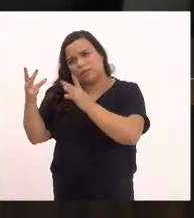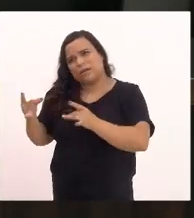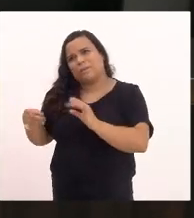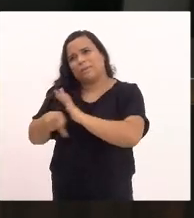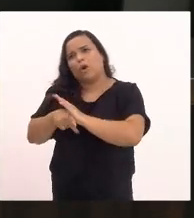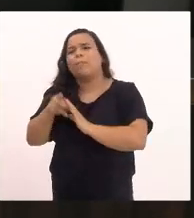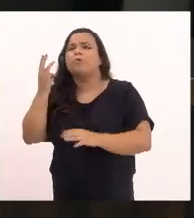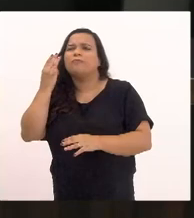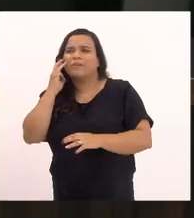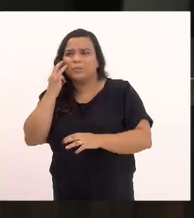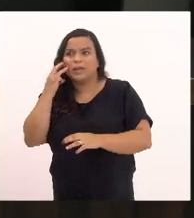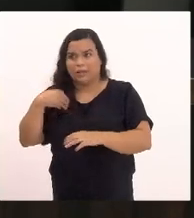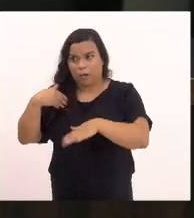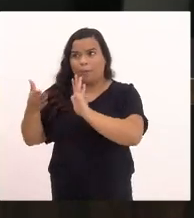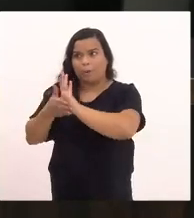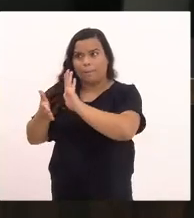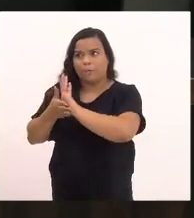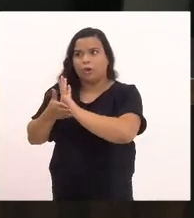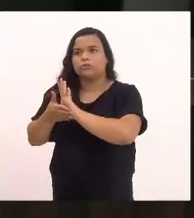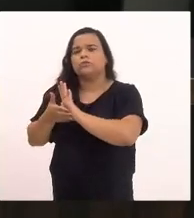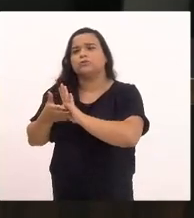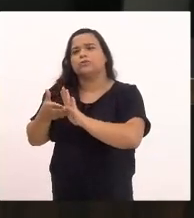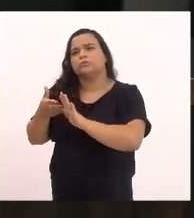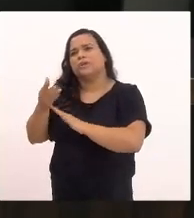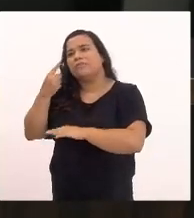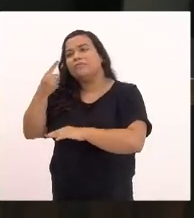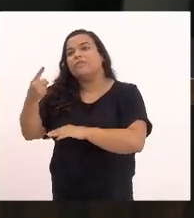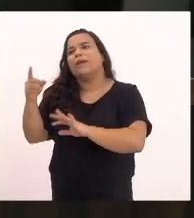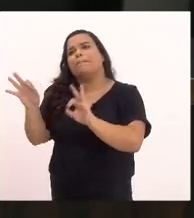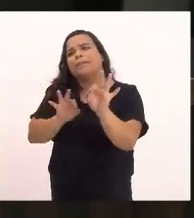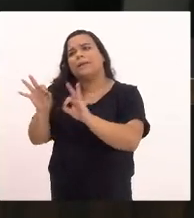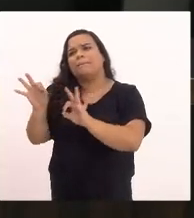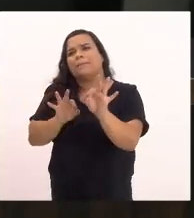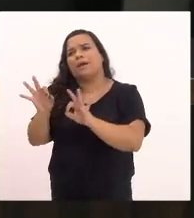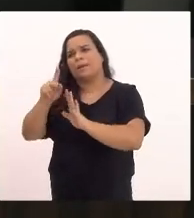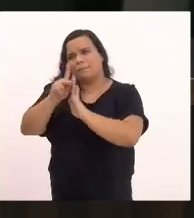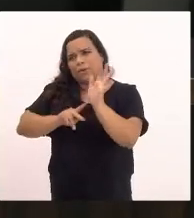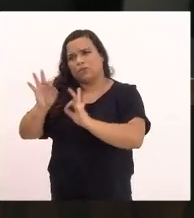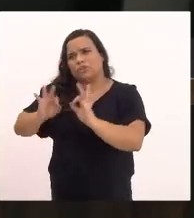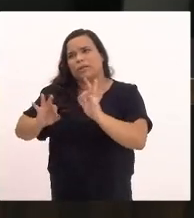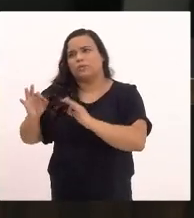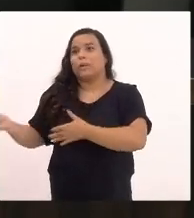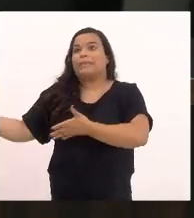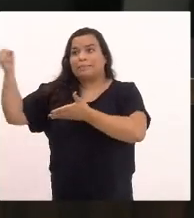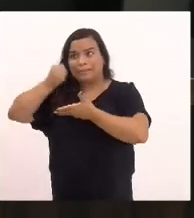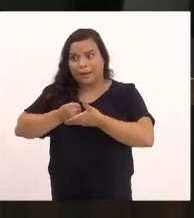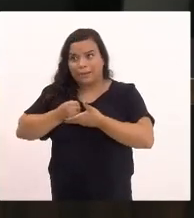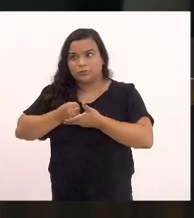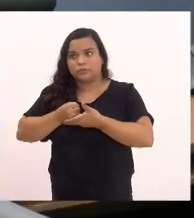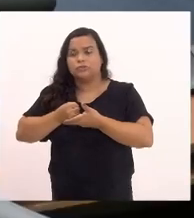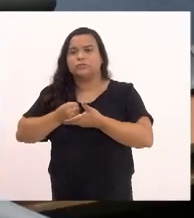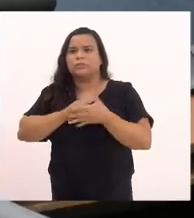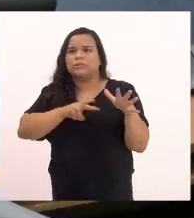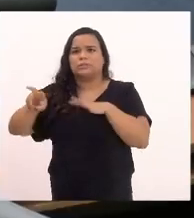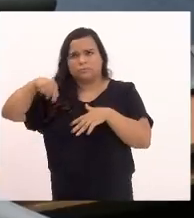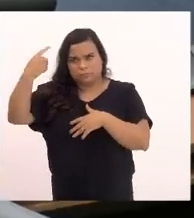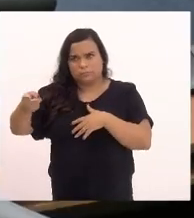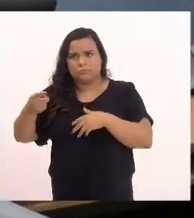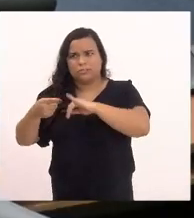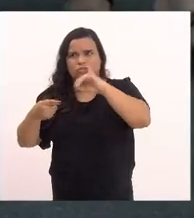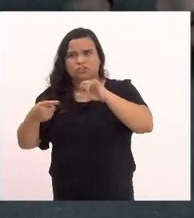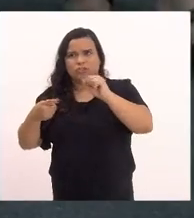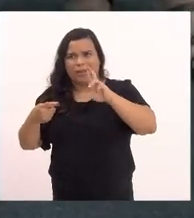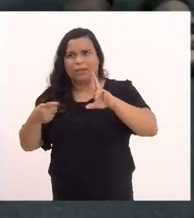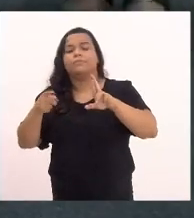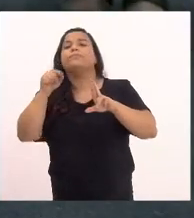vou propor ao deputado Jair que a gente possa preparar um projeto que a gente traz na próxima semana. Sim. Tá, Jair? Viu, Jair? Eu propus aqui que talvez possa